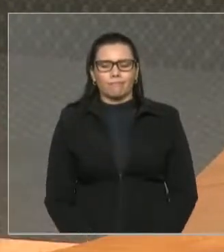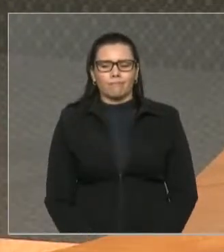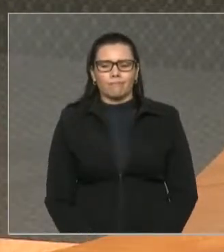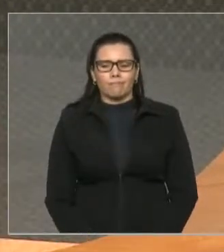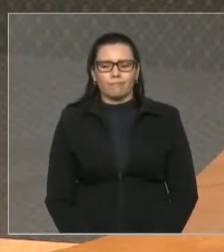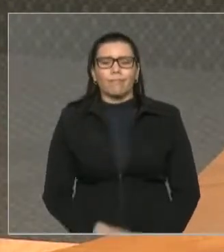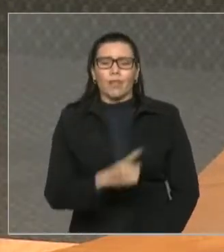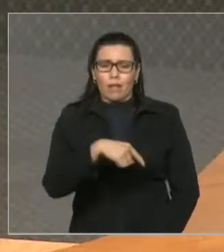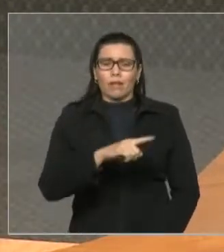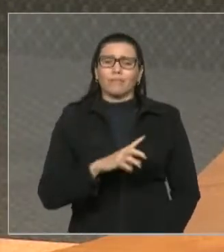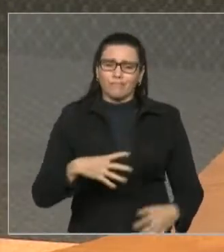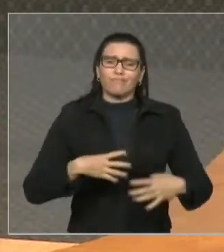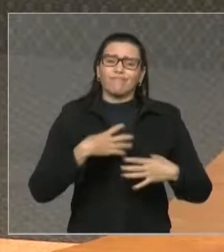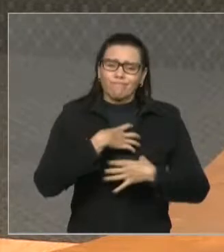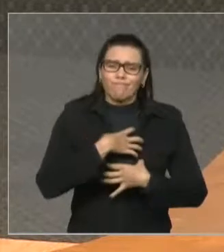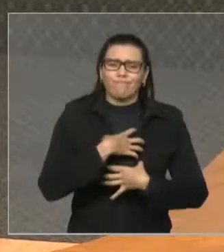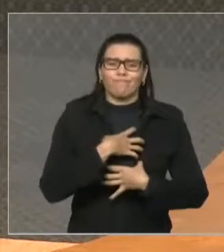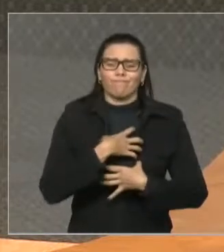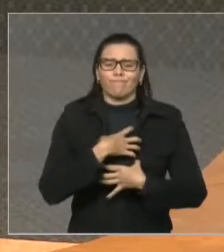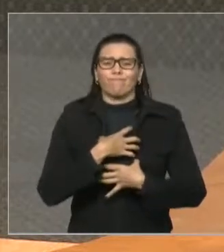As dificuldades que passam